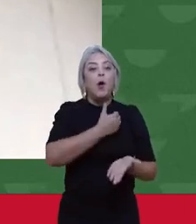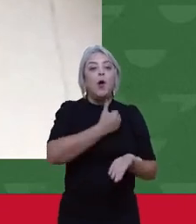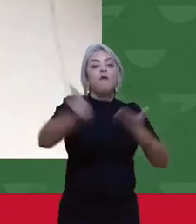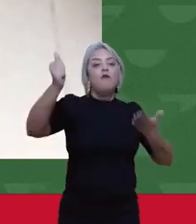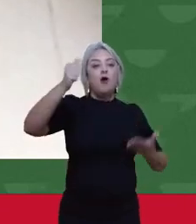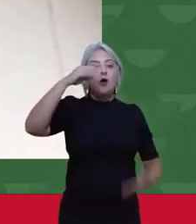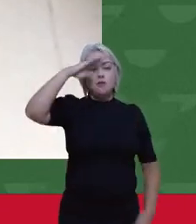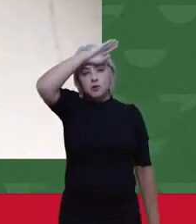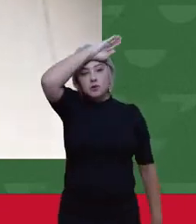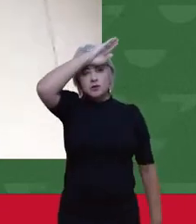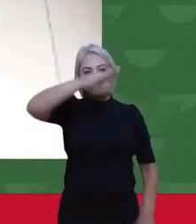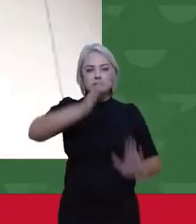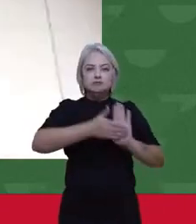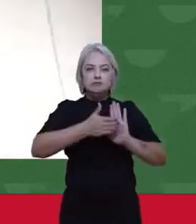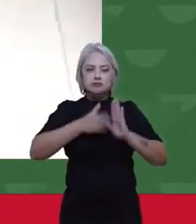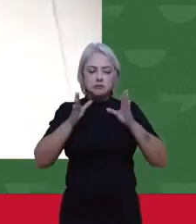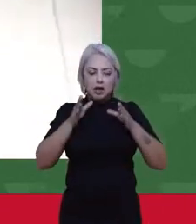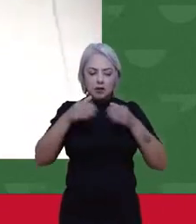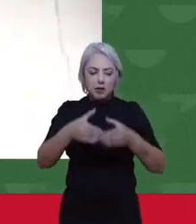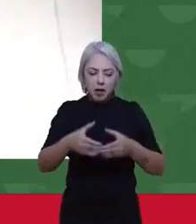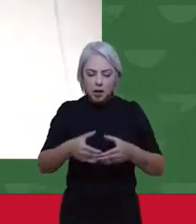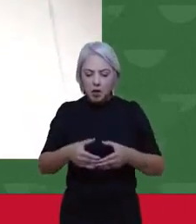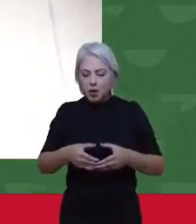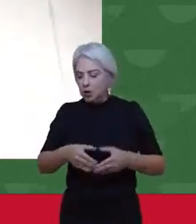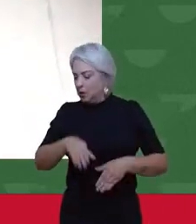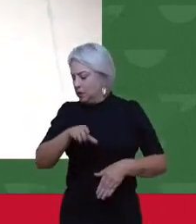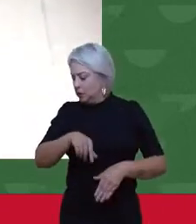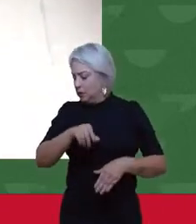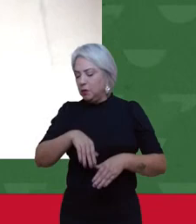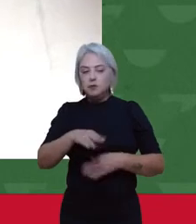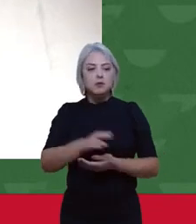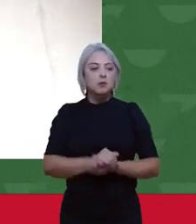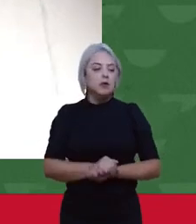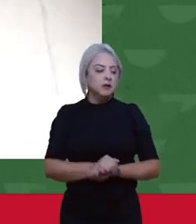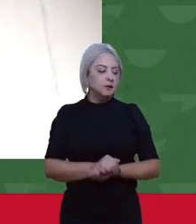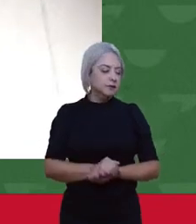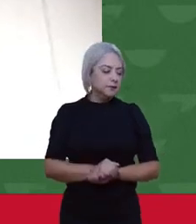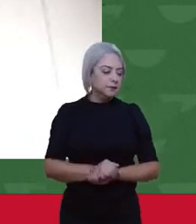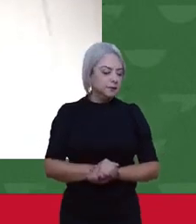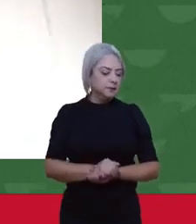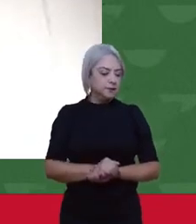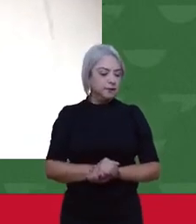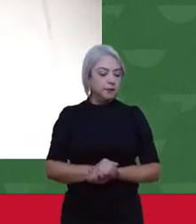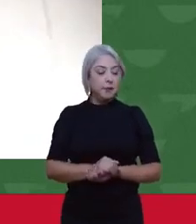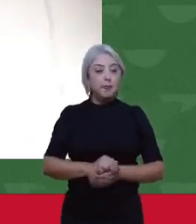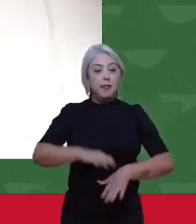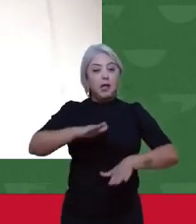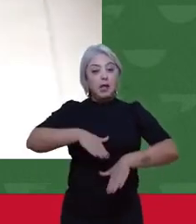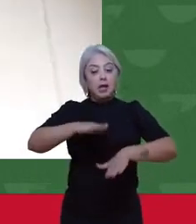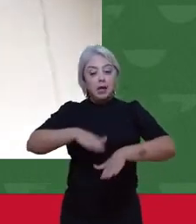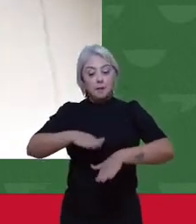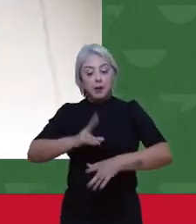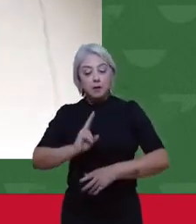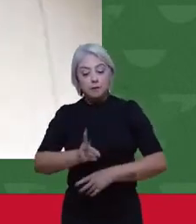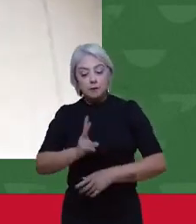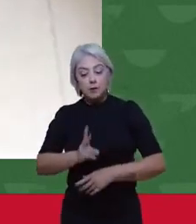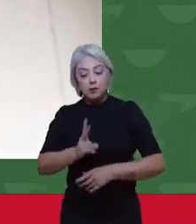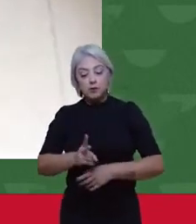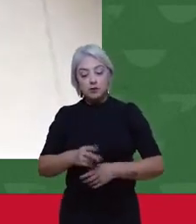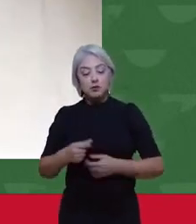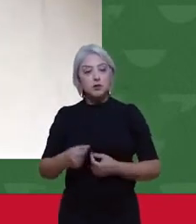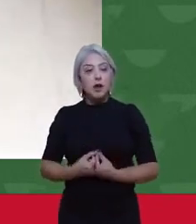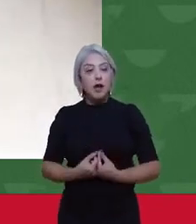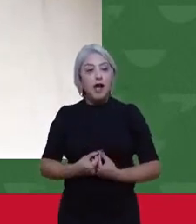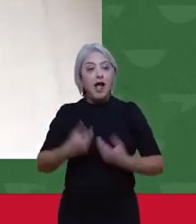Que tem sido uma campanha central do movimento LGBTQIA+, né? E campanha que nós vamos continuar ativas e